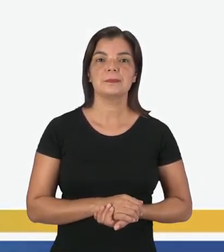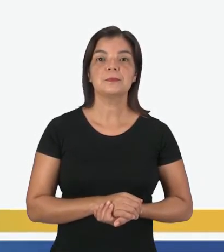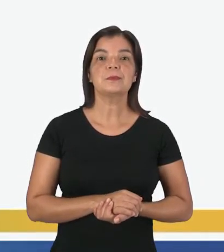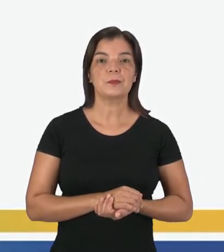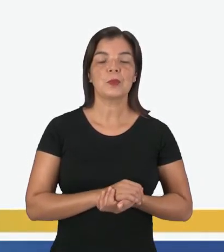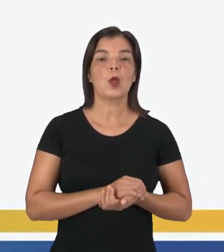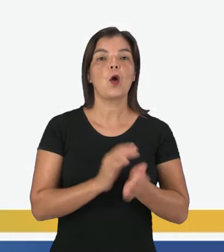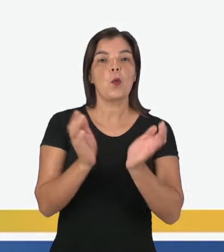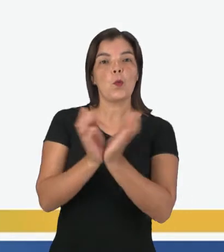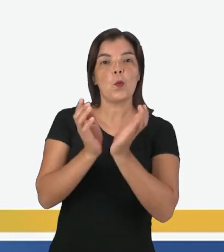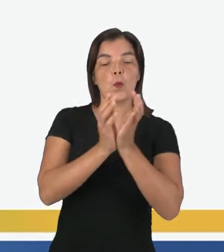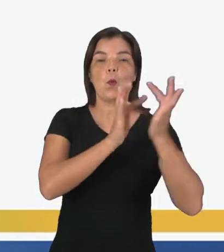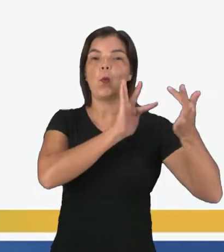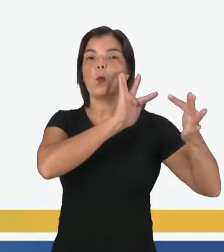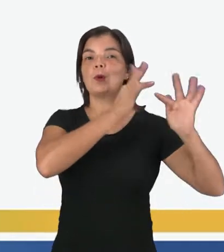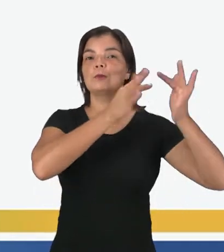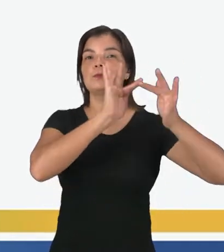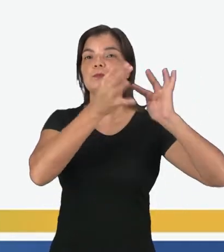Turma do Folclore.